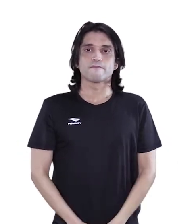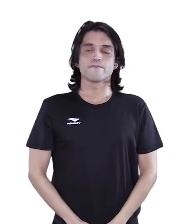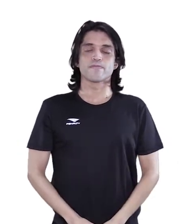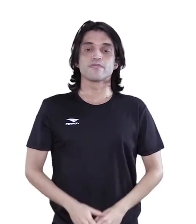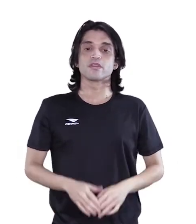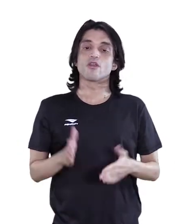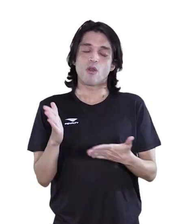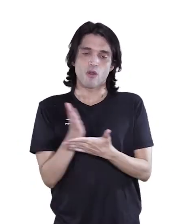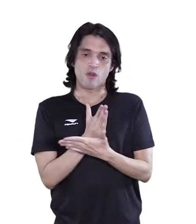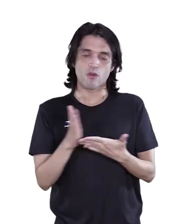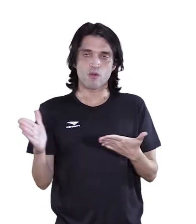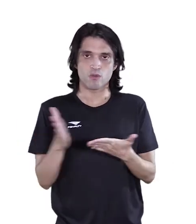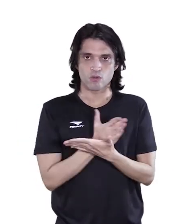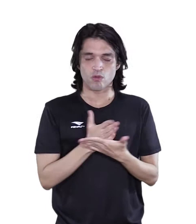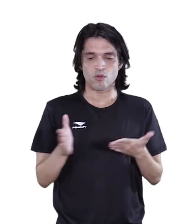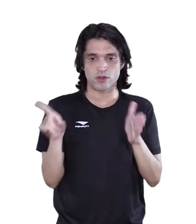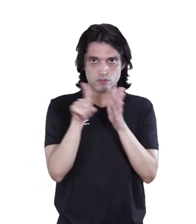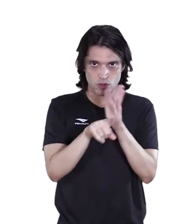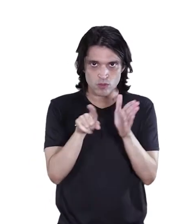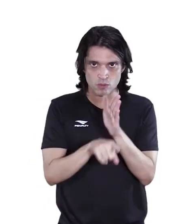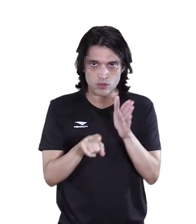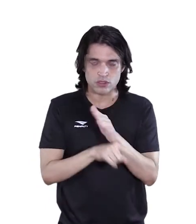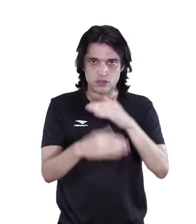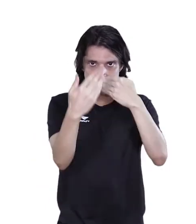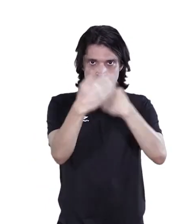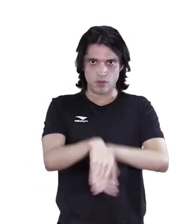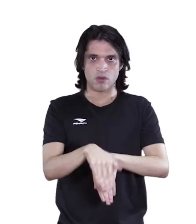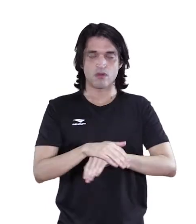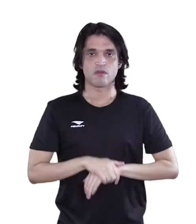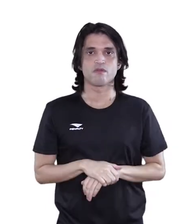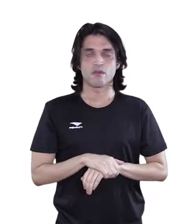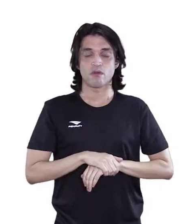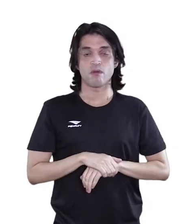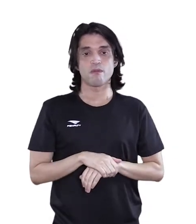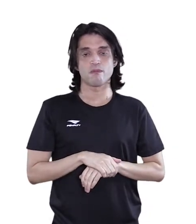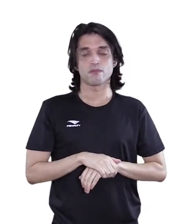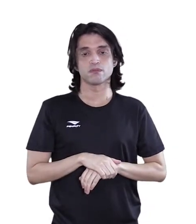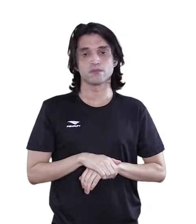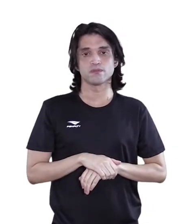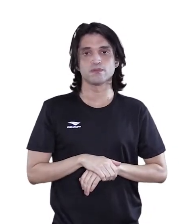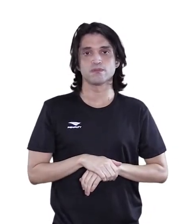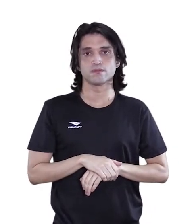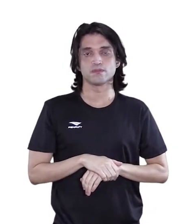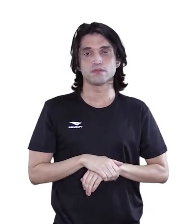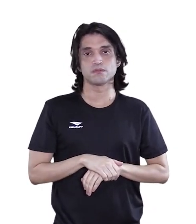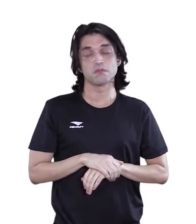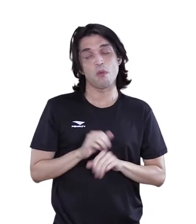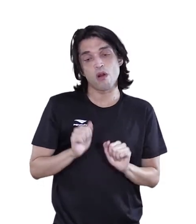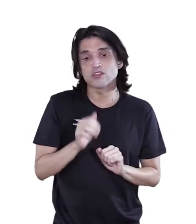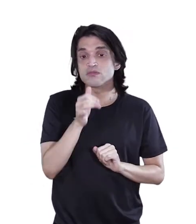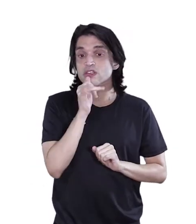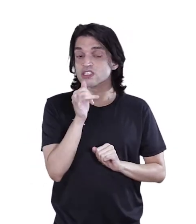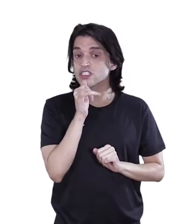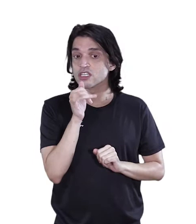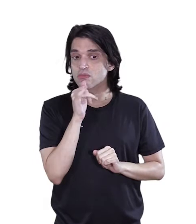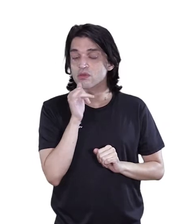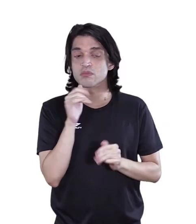algumas questões de prova, o examinador pode perguntar, por exemplo, qual o